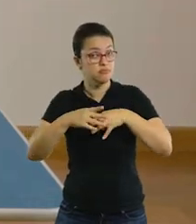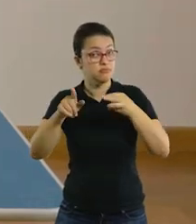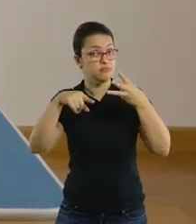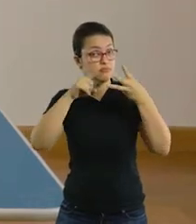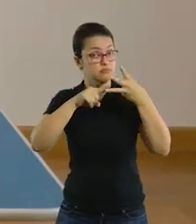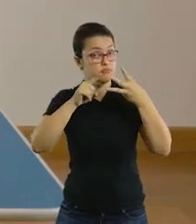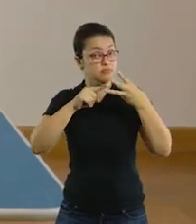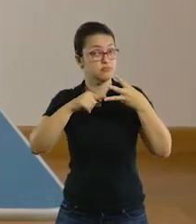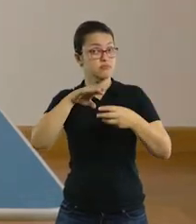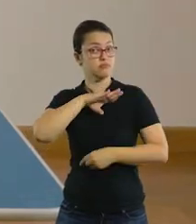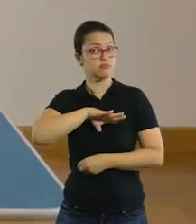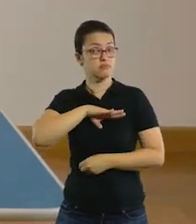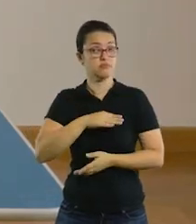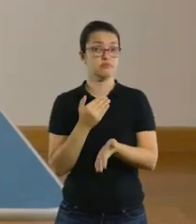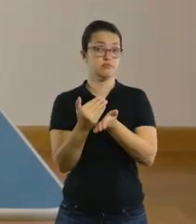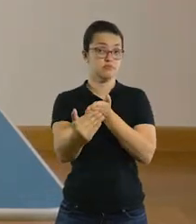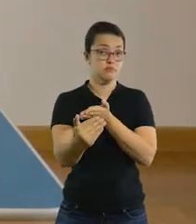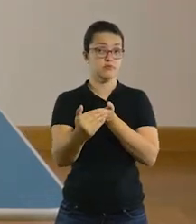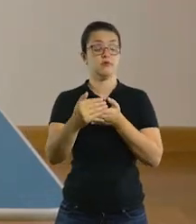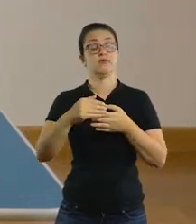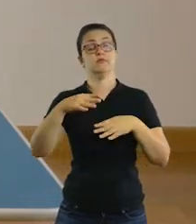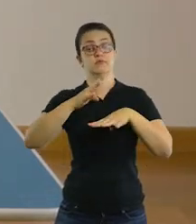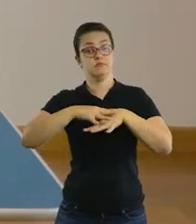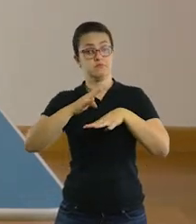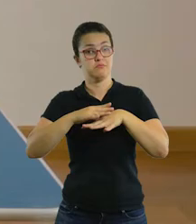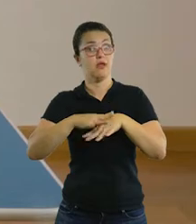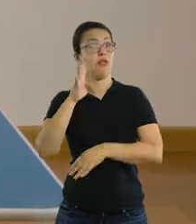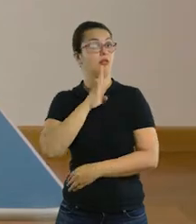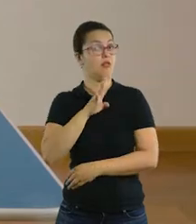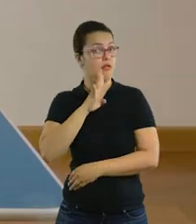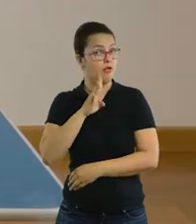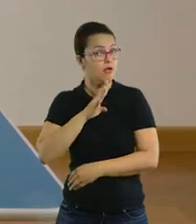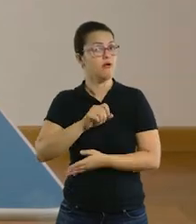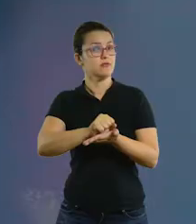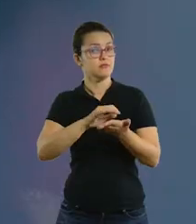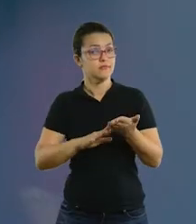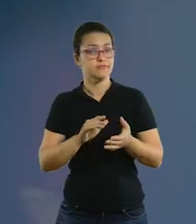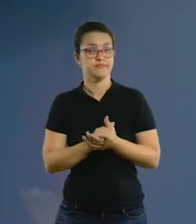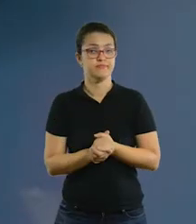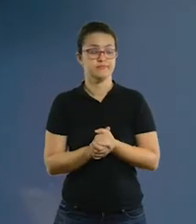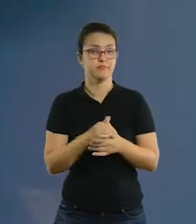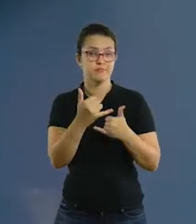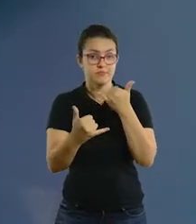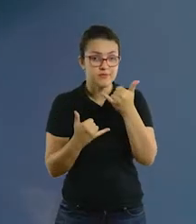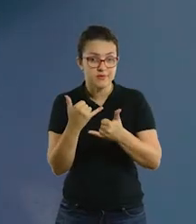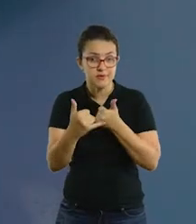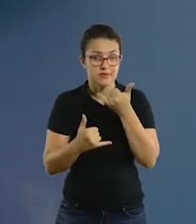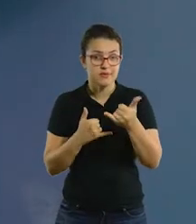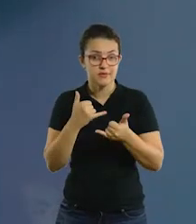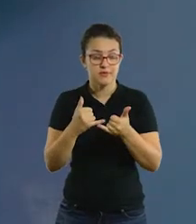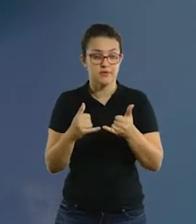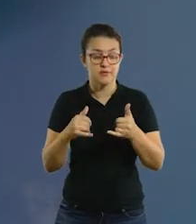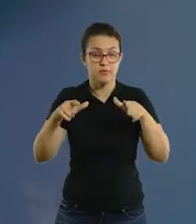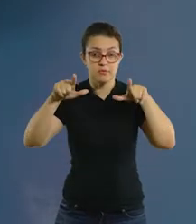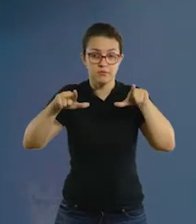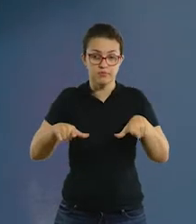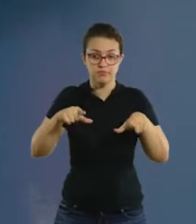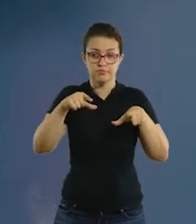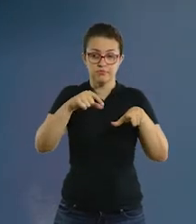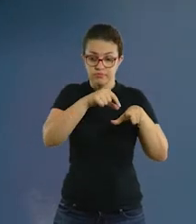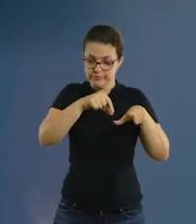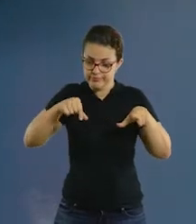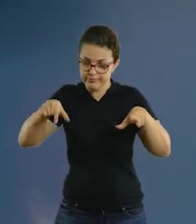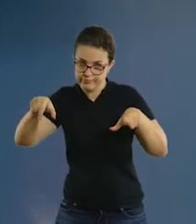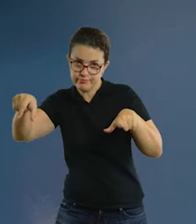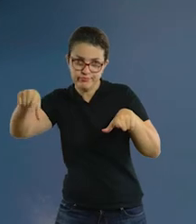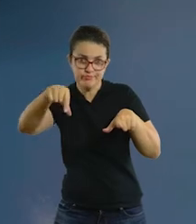língua portuguesa. Eu vou começar com uma de matemática que é bem legal, gente. É um jogo de tabuleiro da corrida da reta